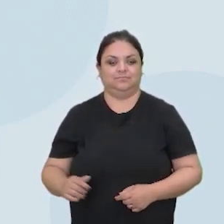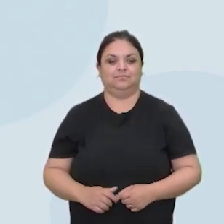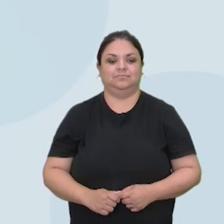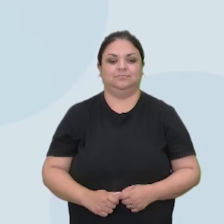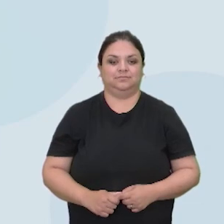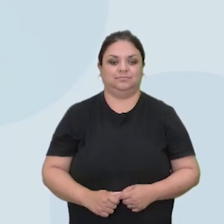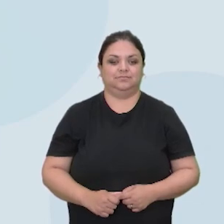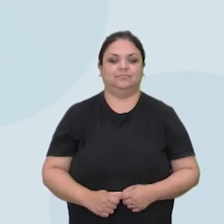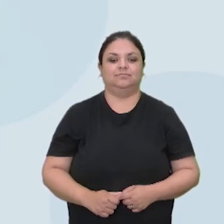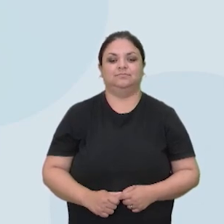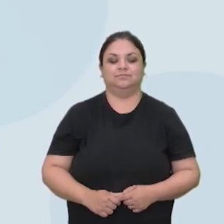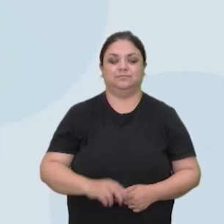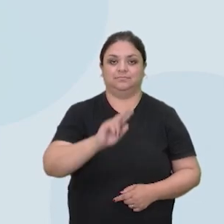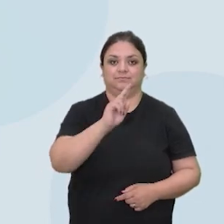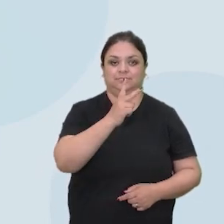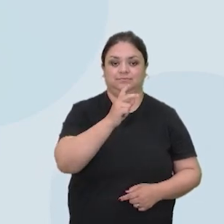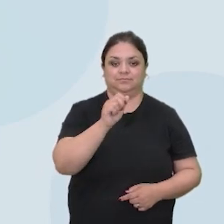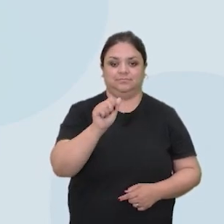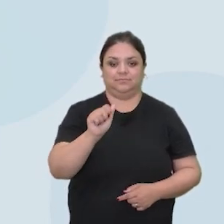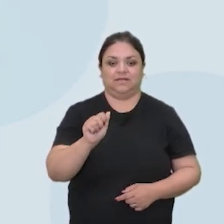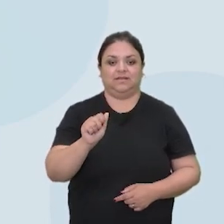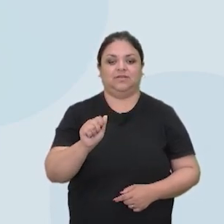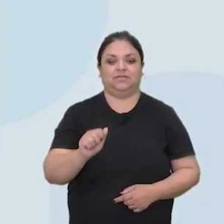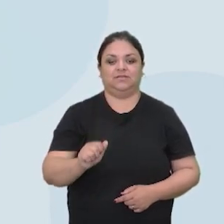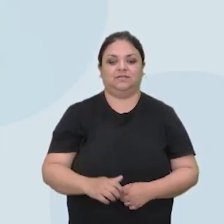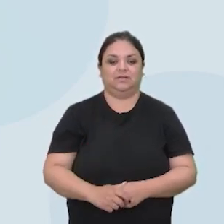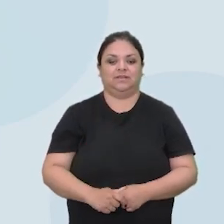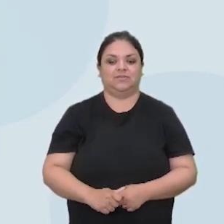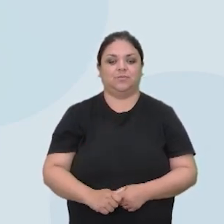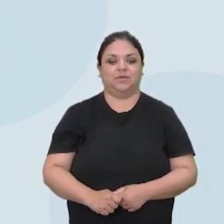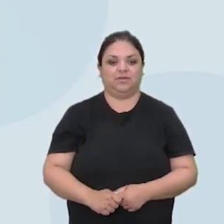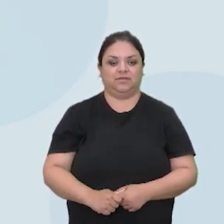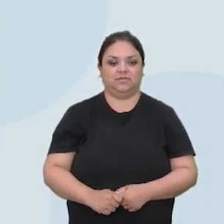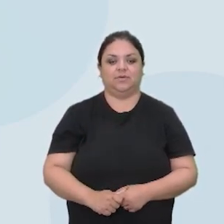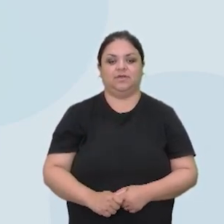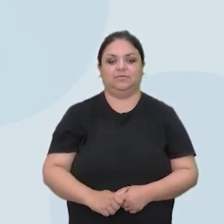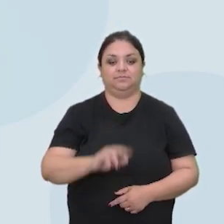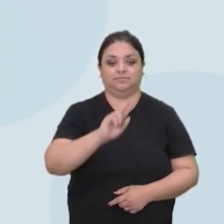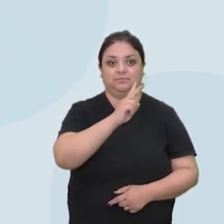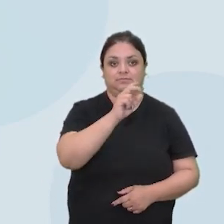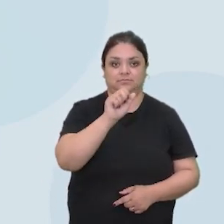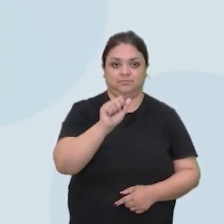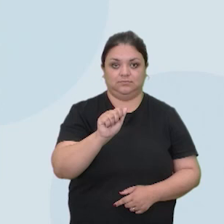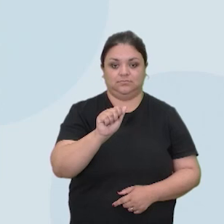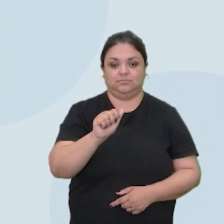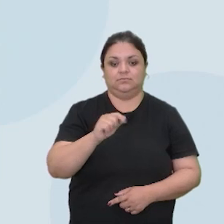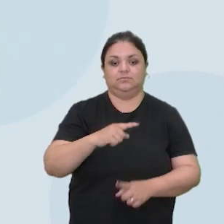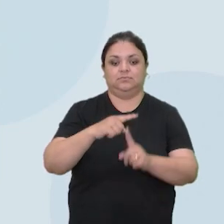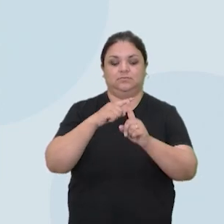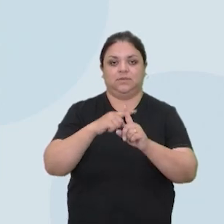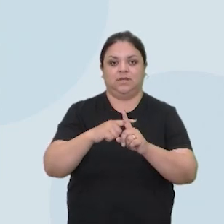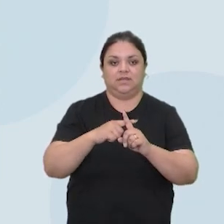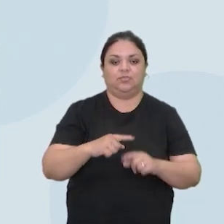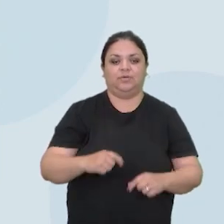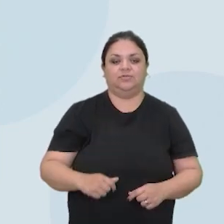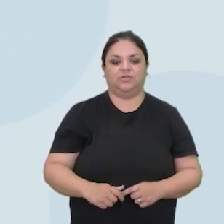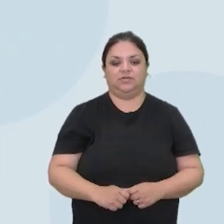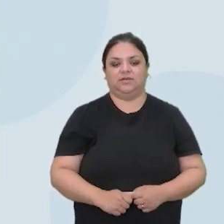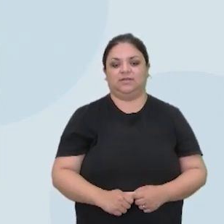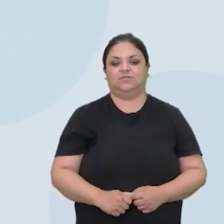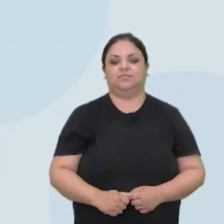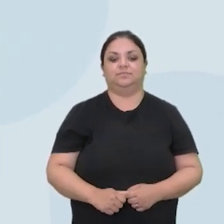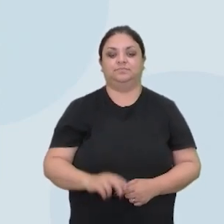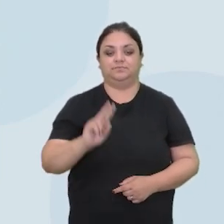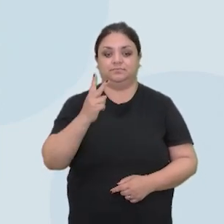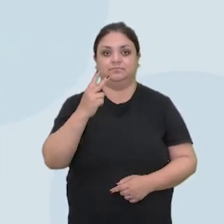pelo HA, mais a água, formando A-, né, o ânion, e depois o cátion H3 ou mais,